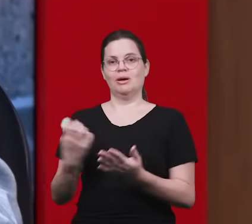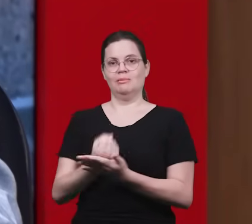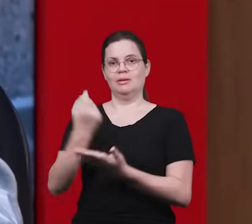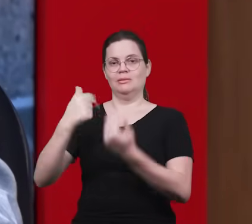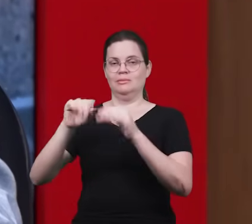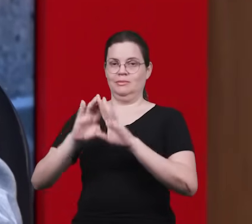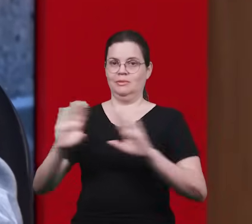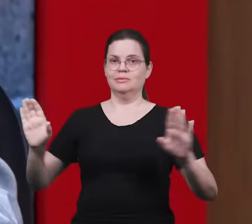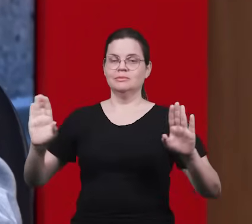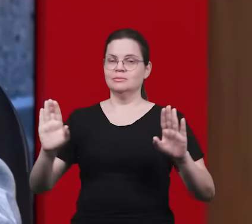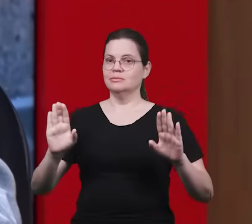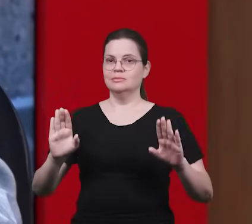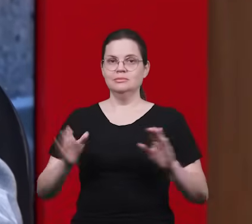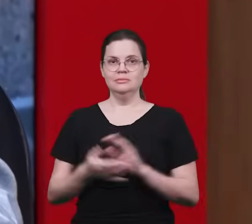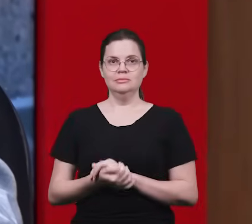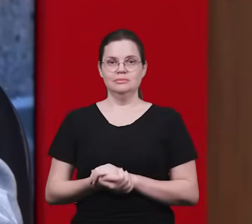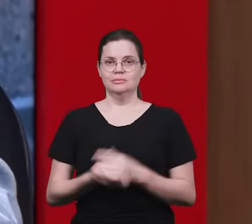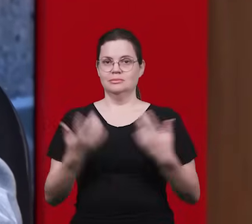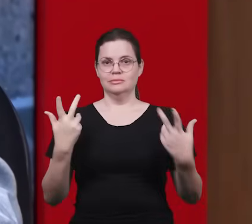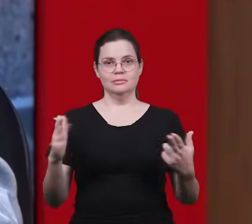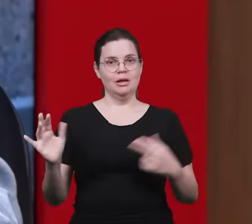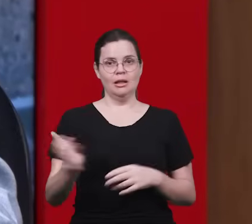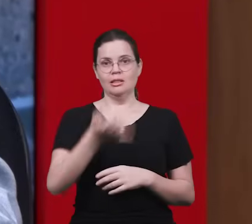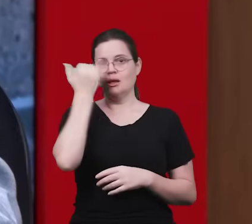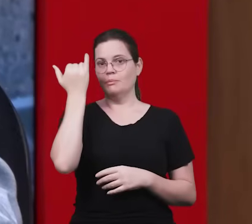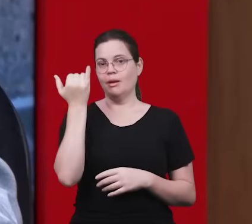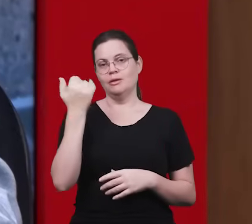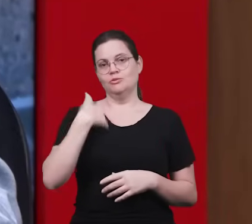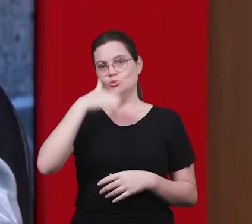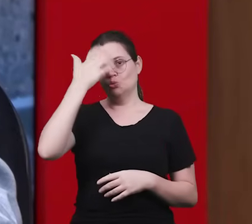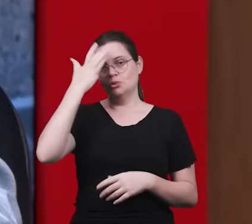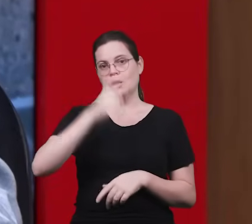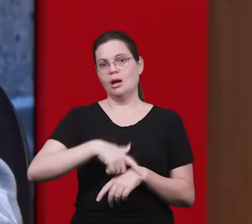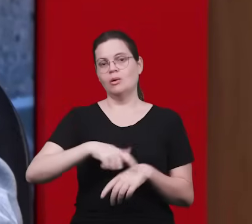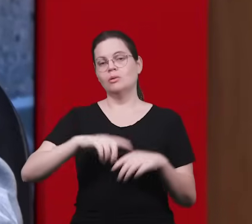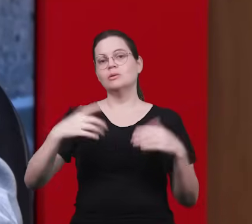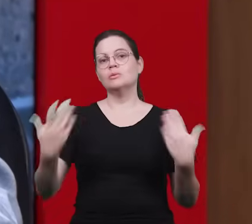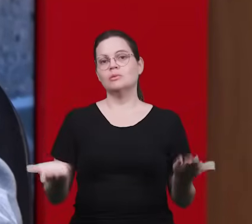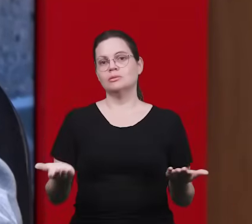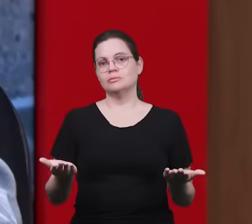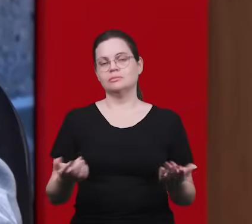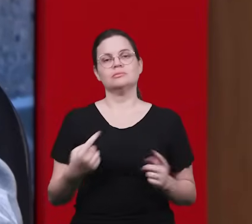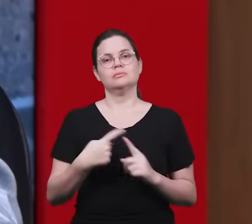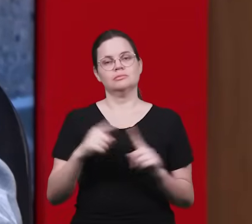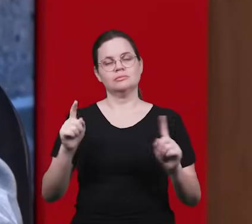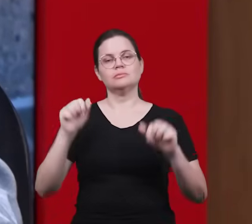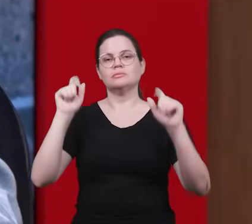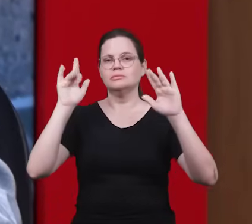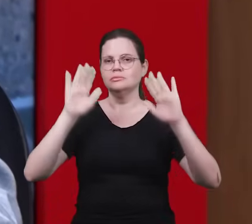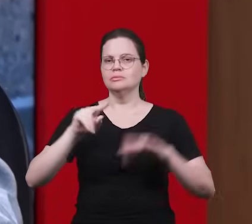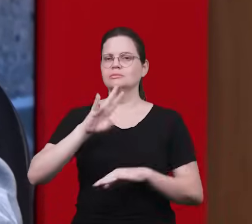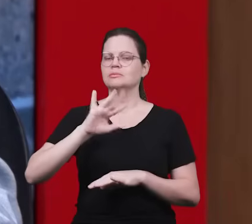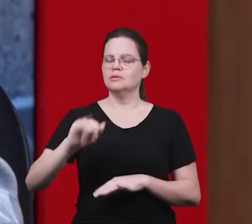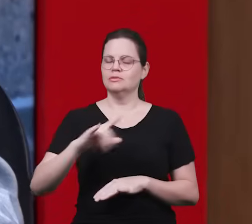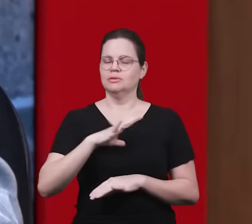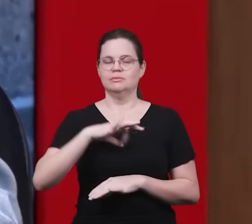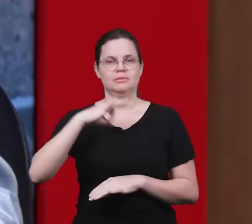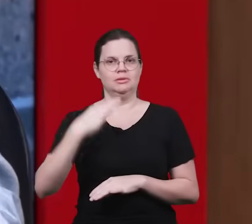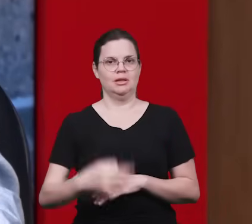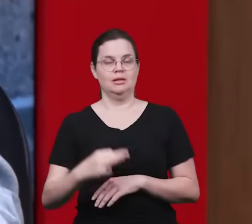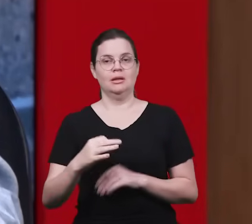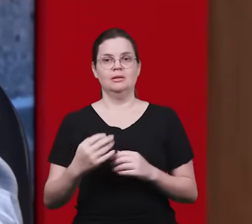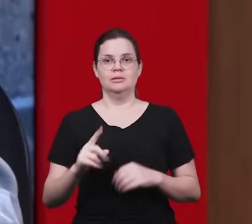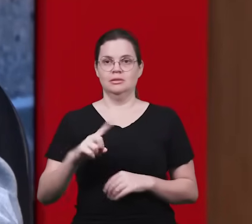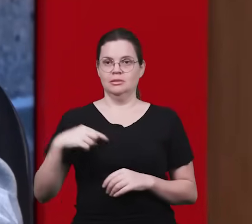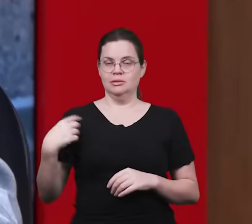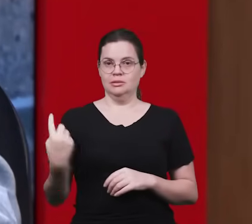é o arrebatamento. Da mesma forma, o Senhor vai operar uma bênção tamanha na vida da igreja, né? Que nós